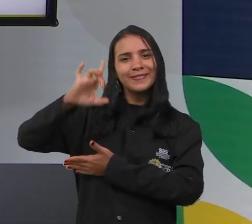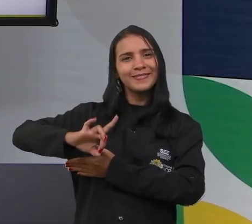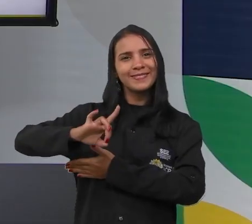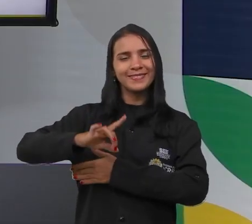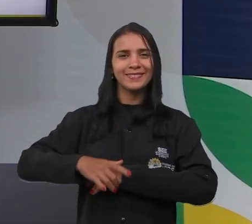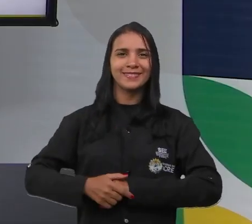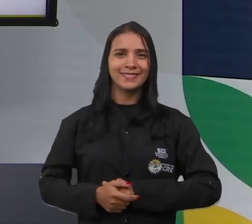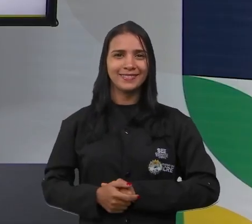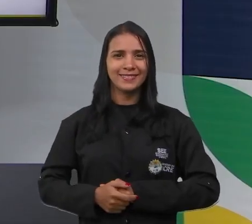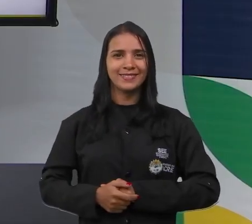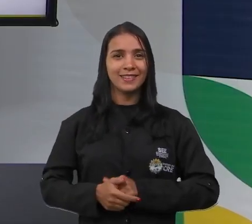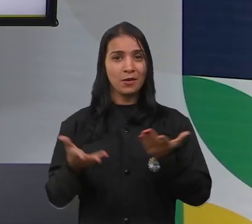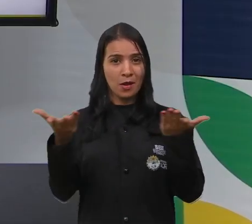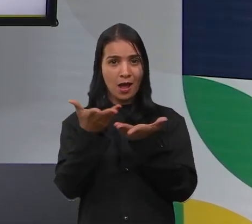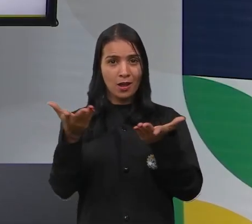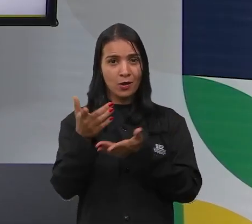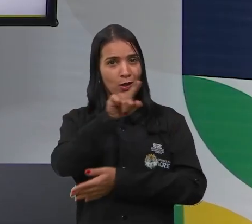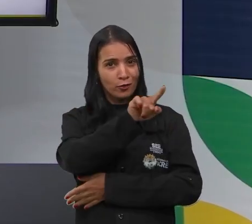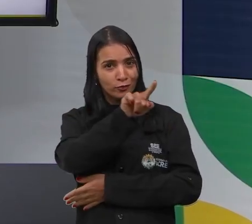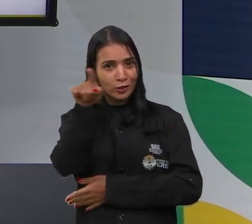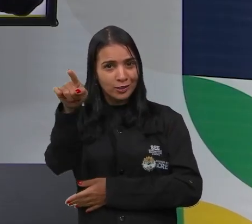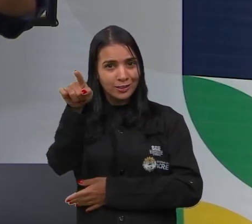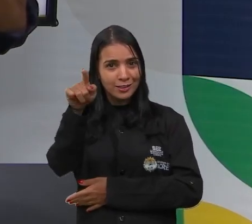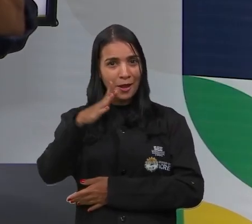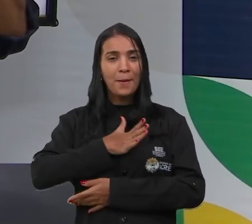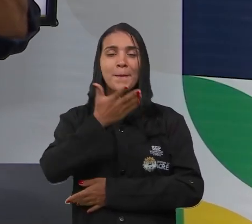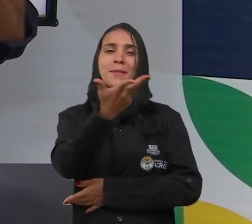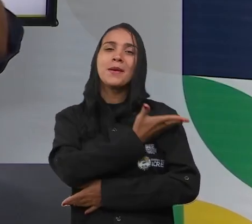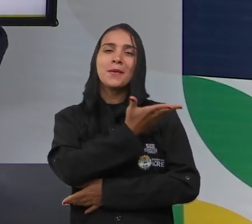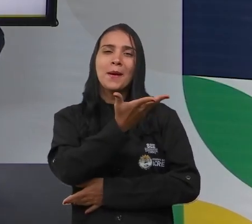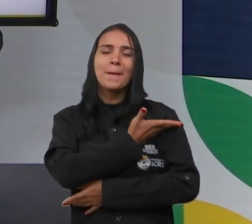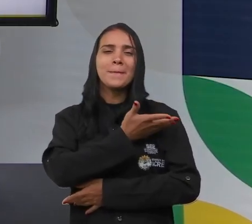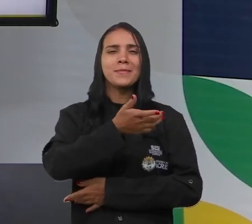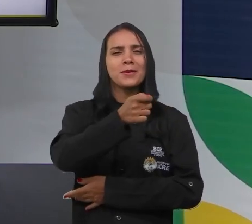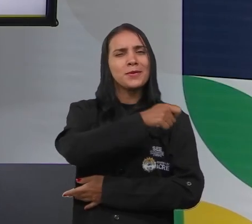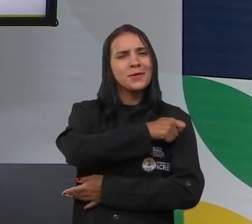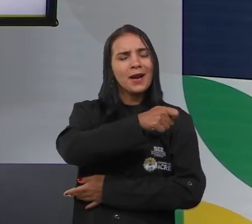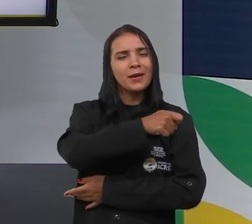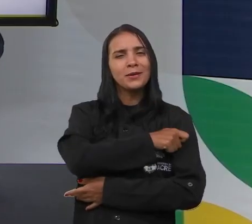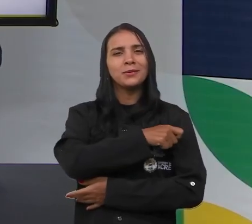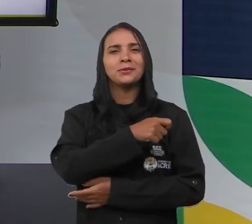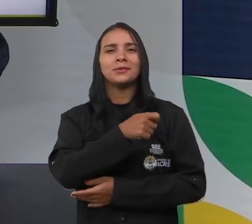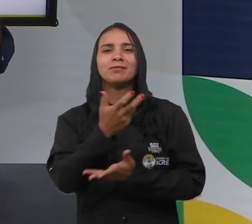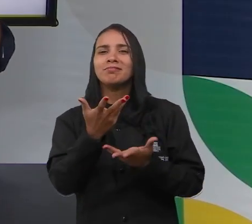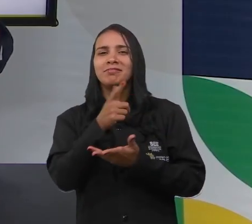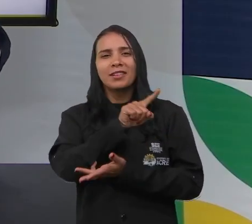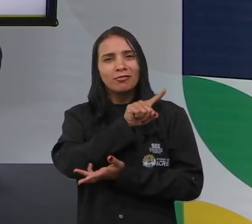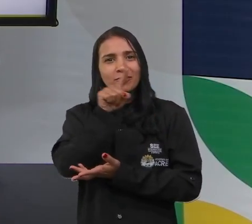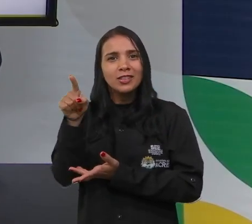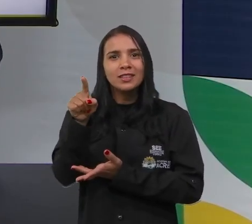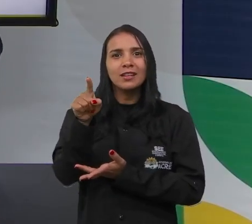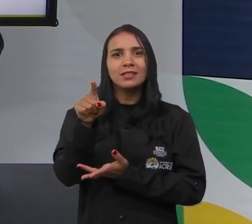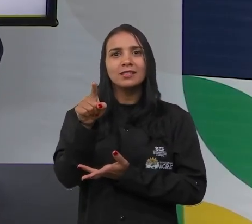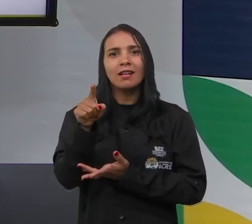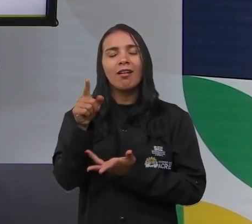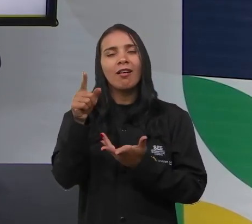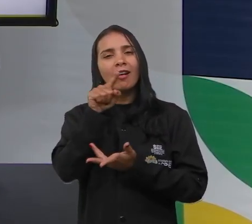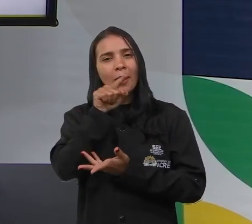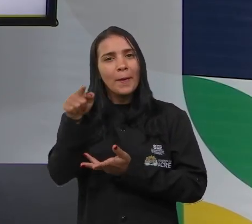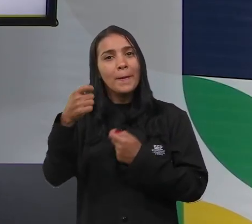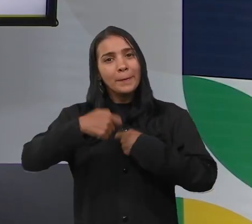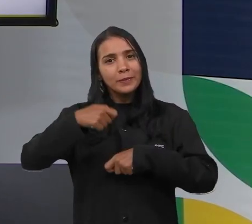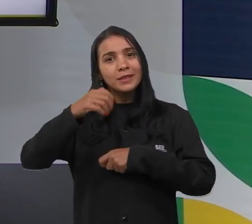aqui é você, aluno, meu colega, meu amigo, meu parceiro, é entender que como agente